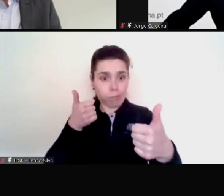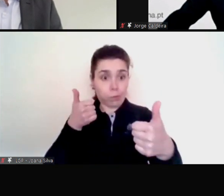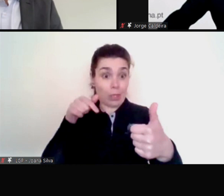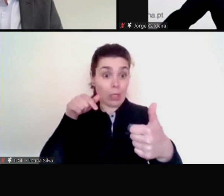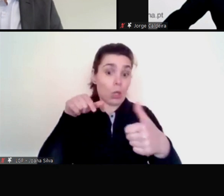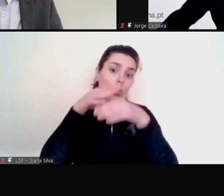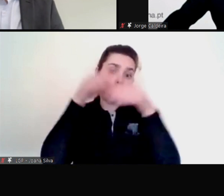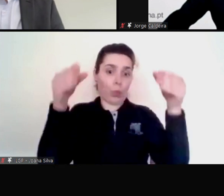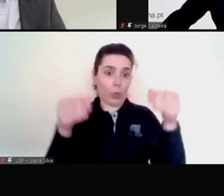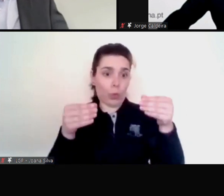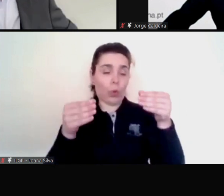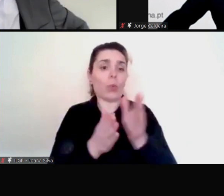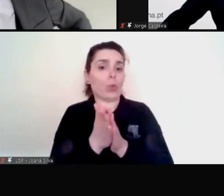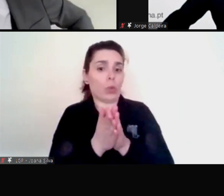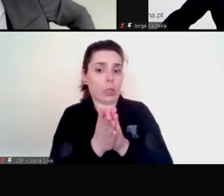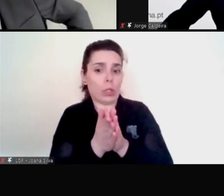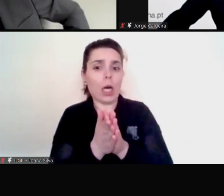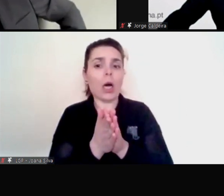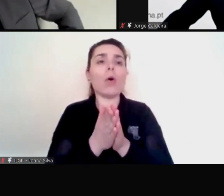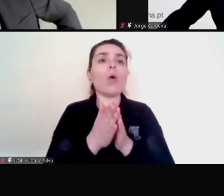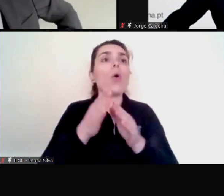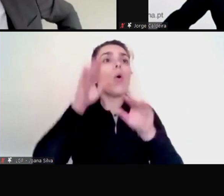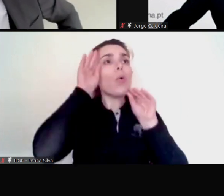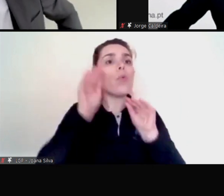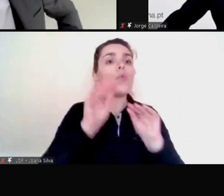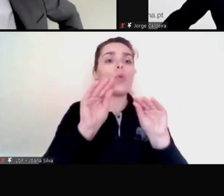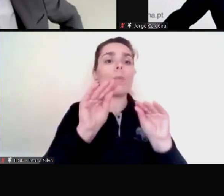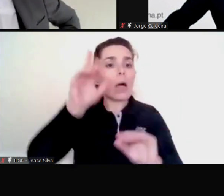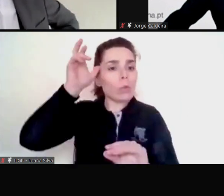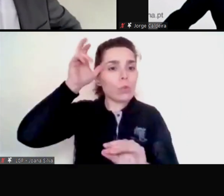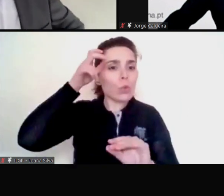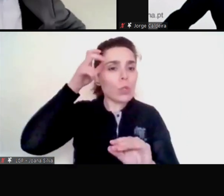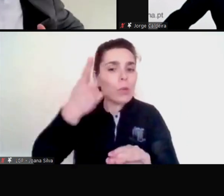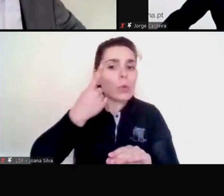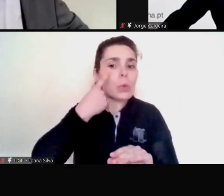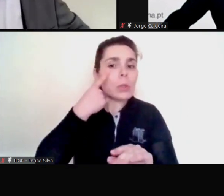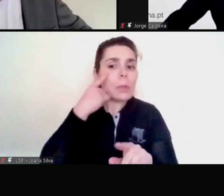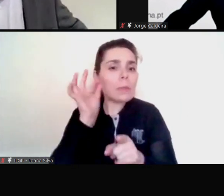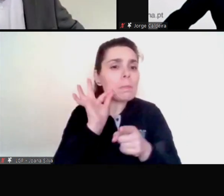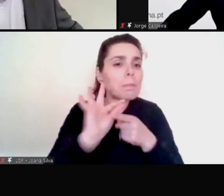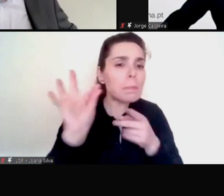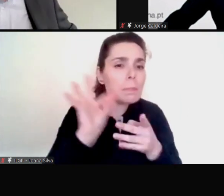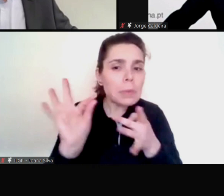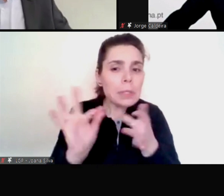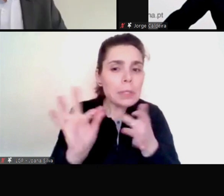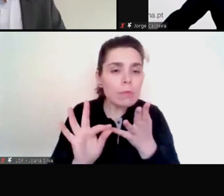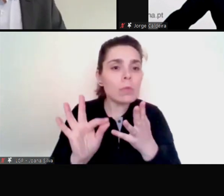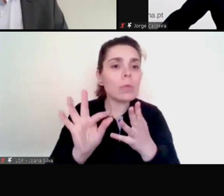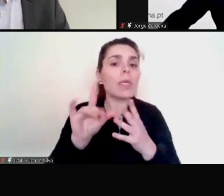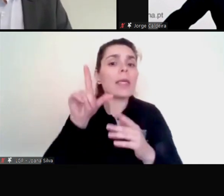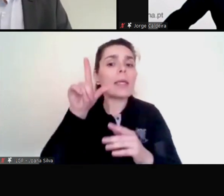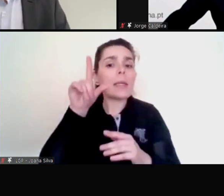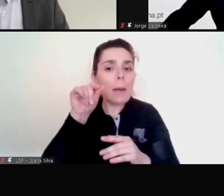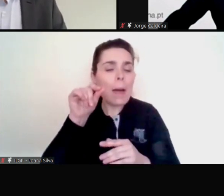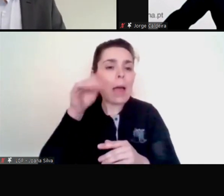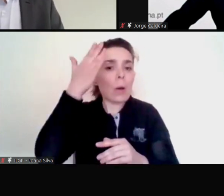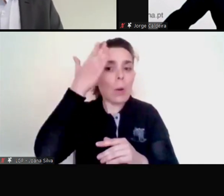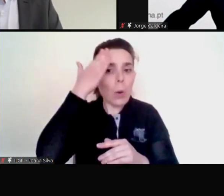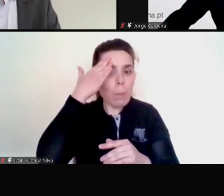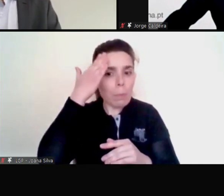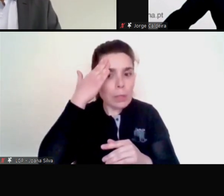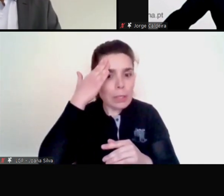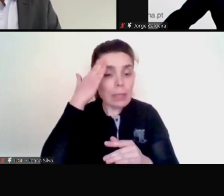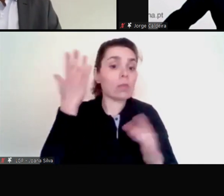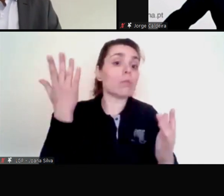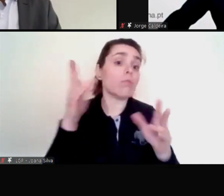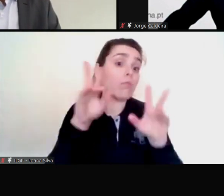conseguimos quer desenvolver formações mais conceptuais ao nível do conhecimento, quer mais operativas ao nível das competências. E estamos a fazê-lo para as competências